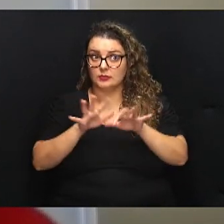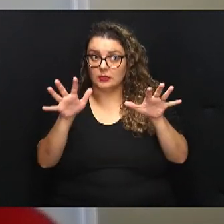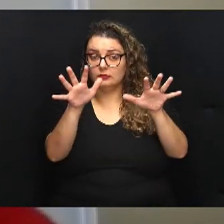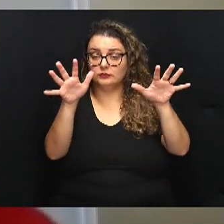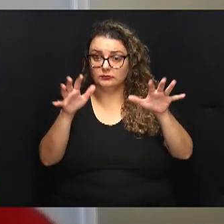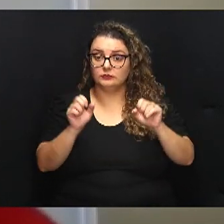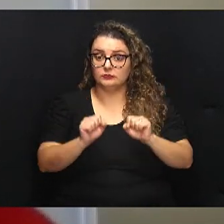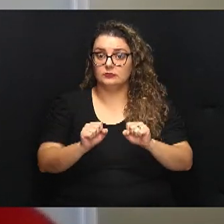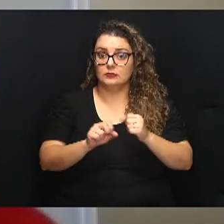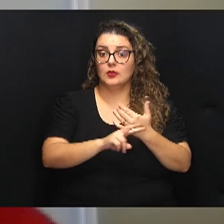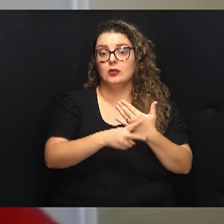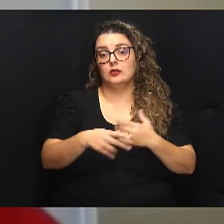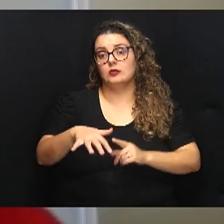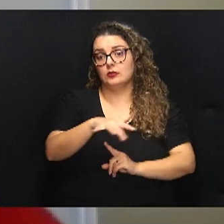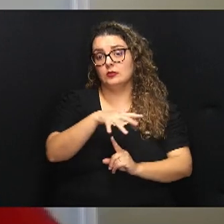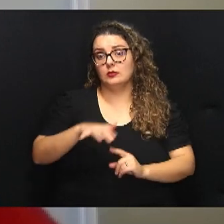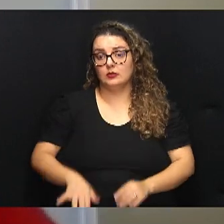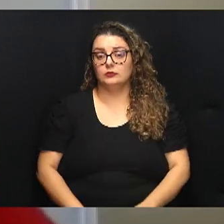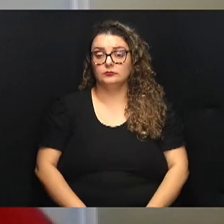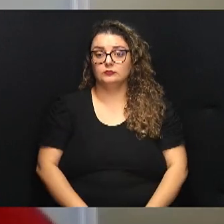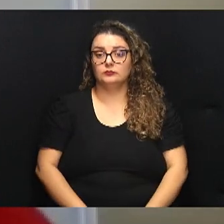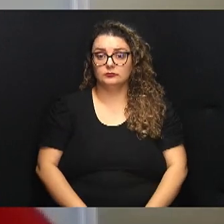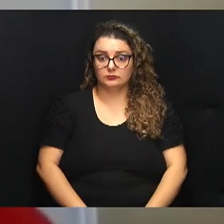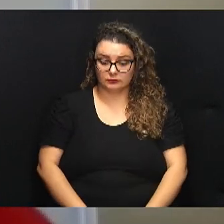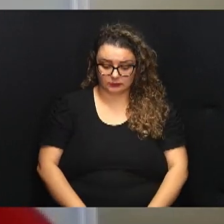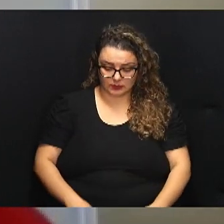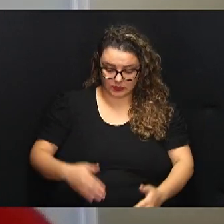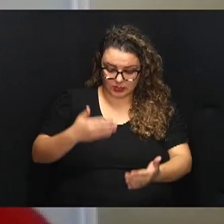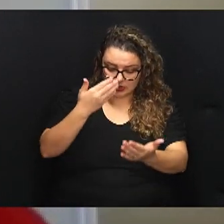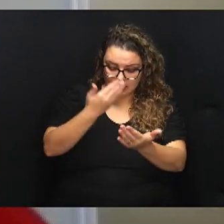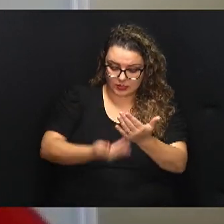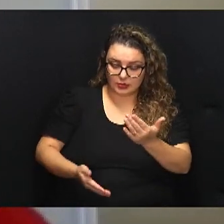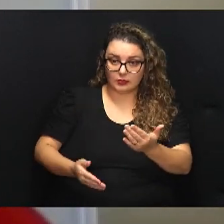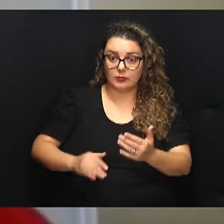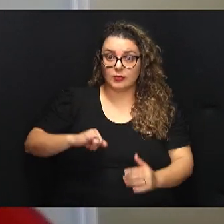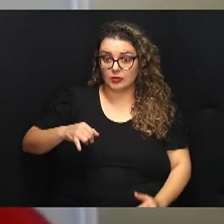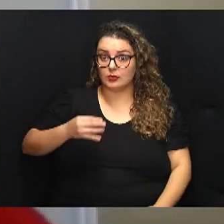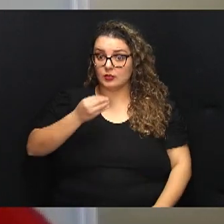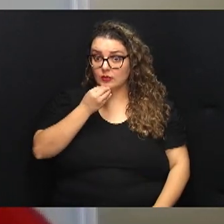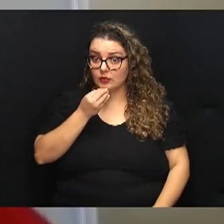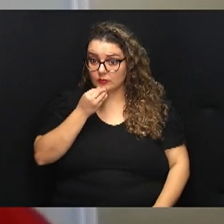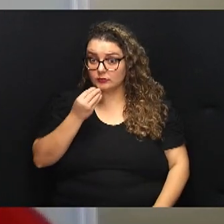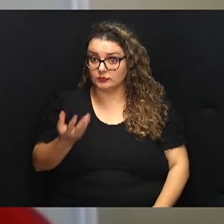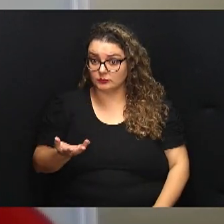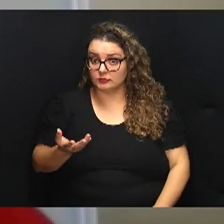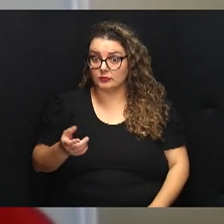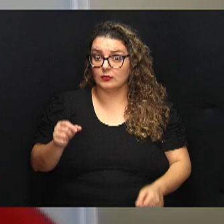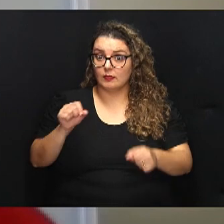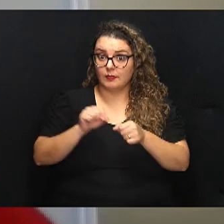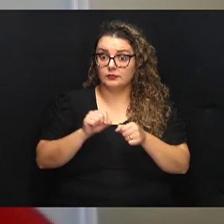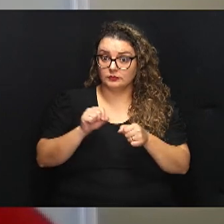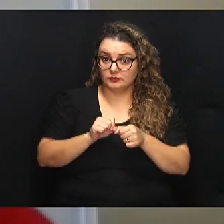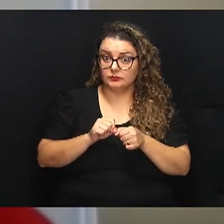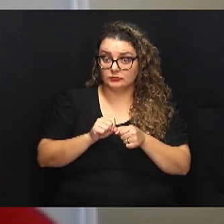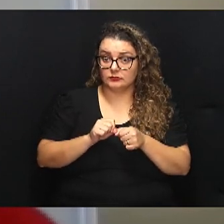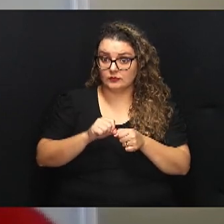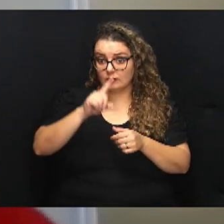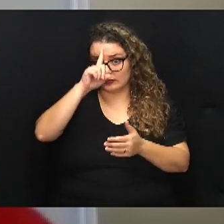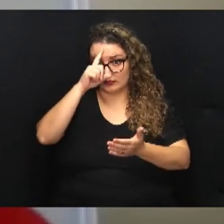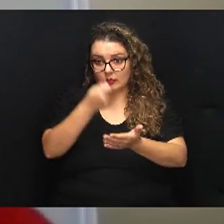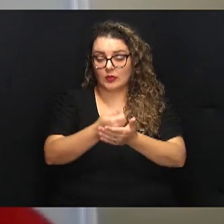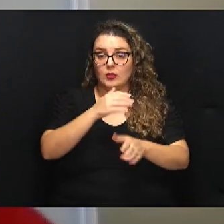gerar sobre o ambiente e perdendo-se a oportunidade de determinar as